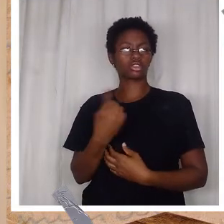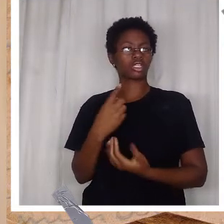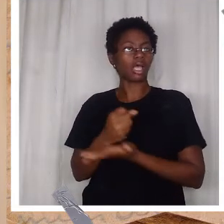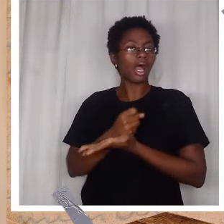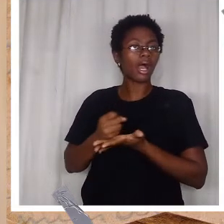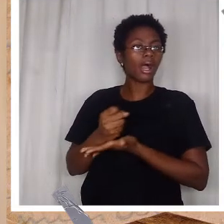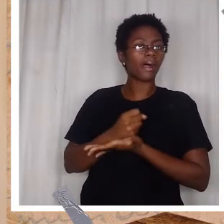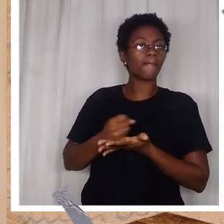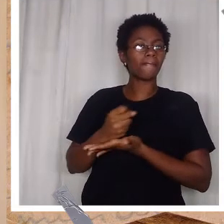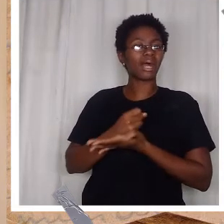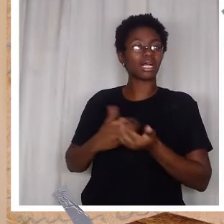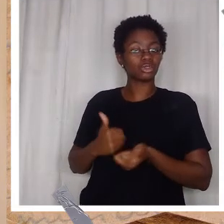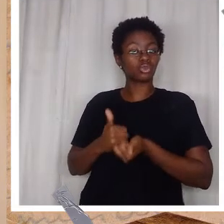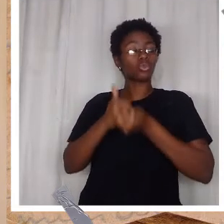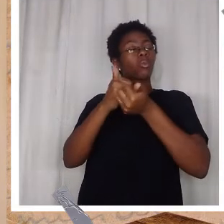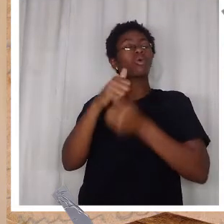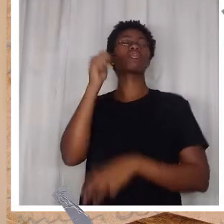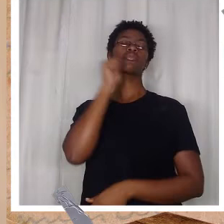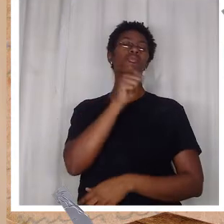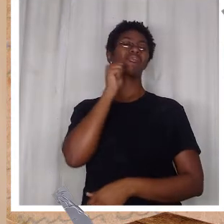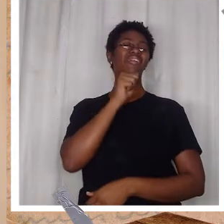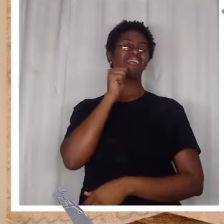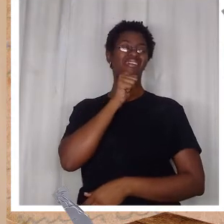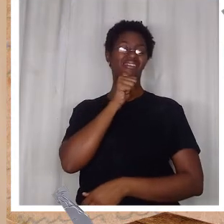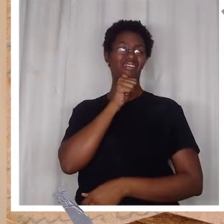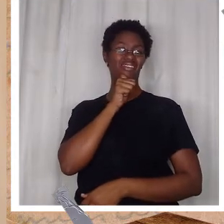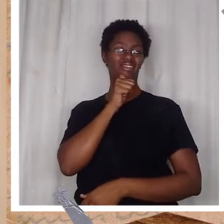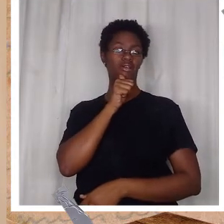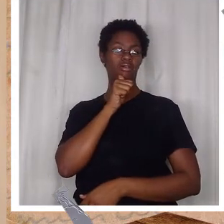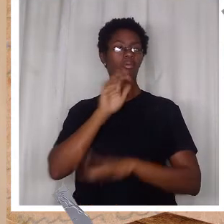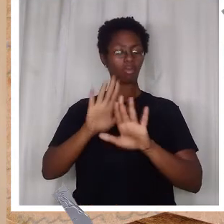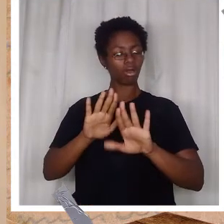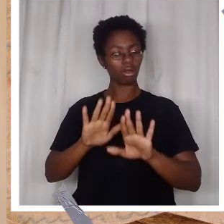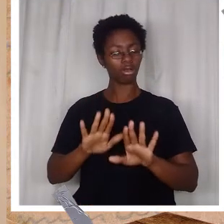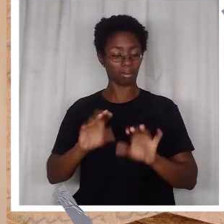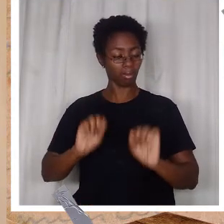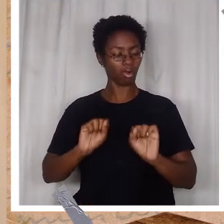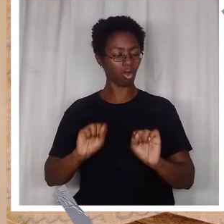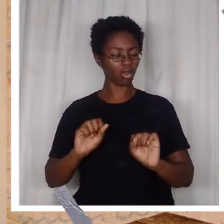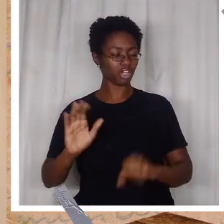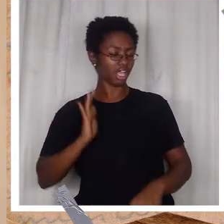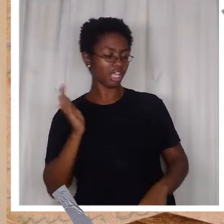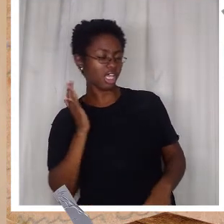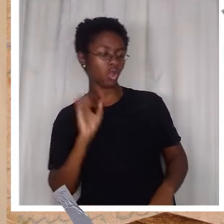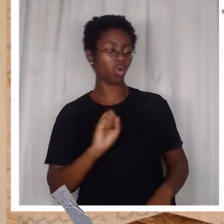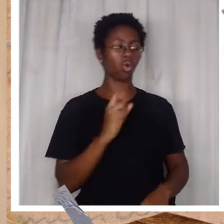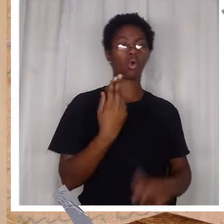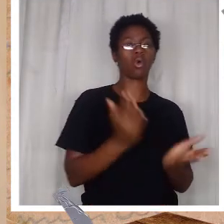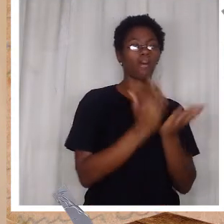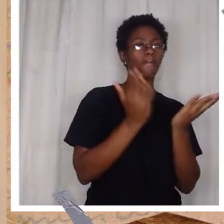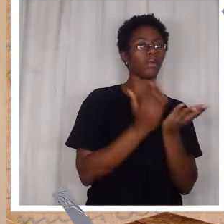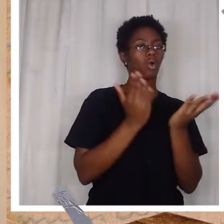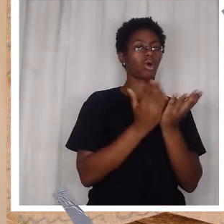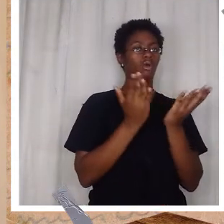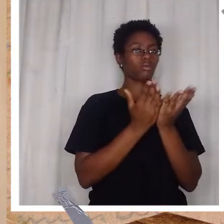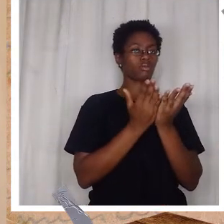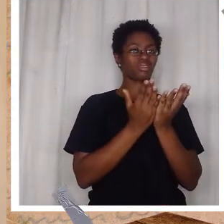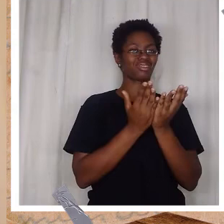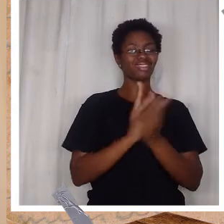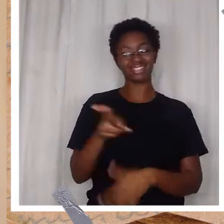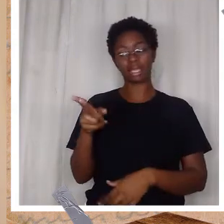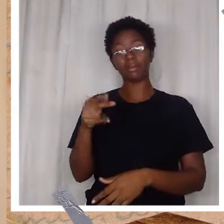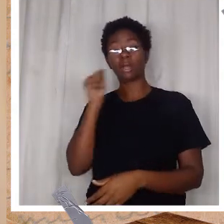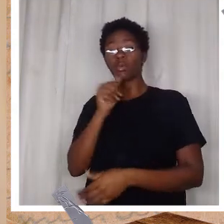estão sob o suporte das mulheres, classe média ou não? Então, a Carolina representa muitas